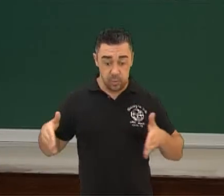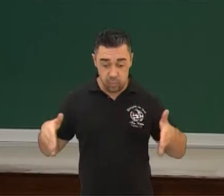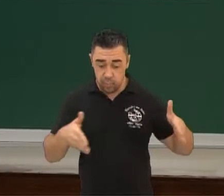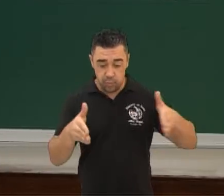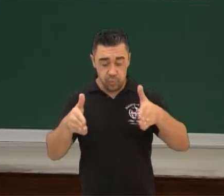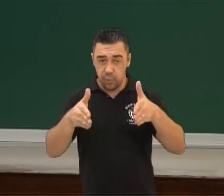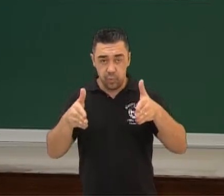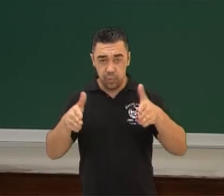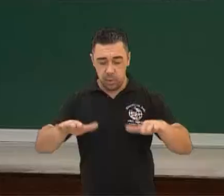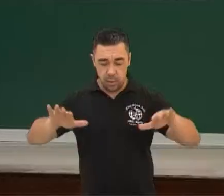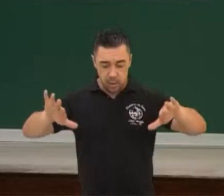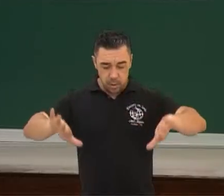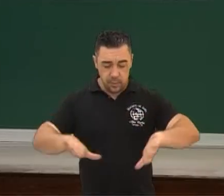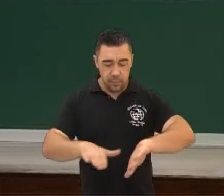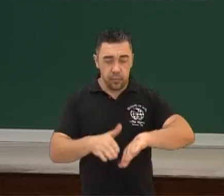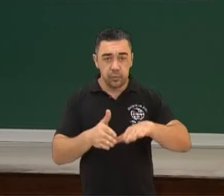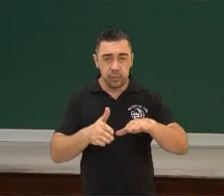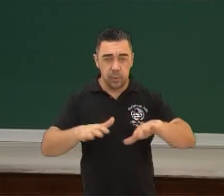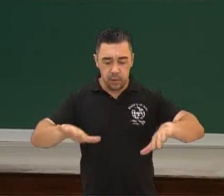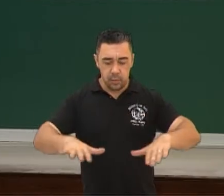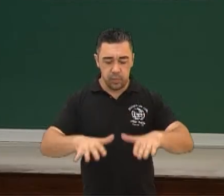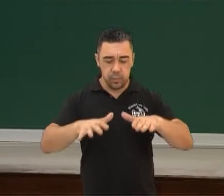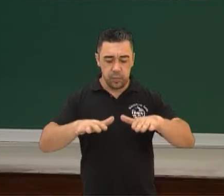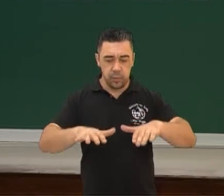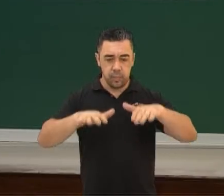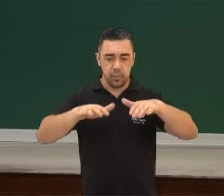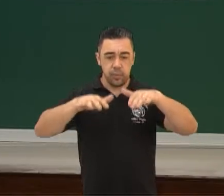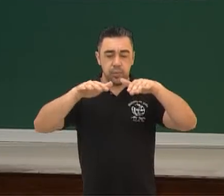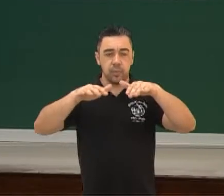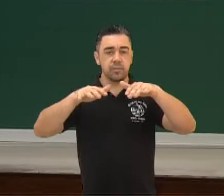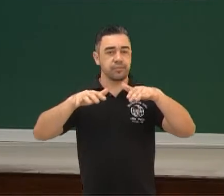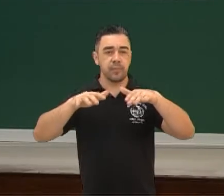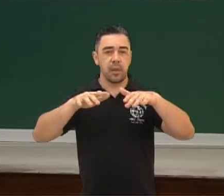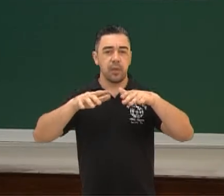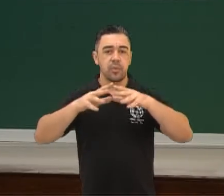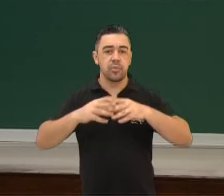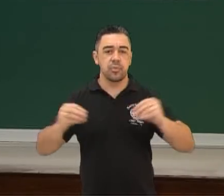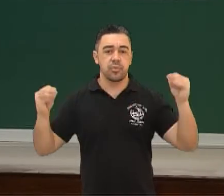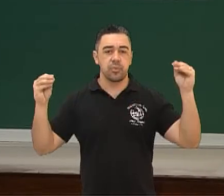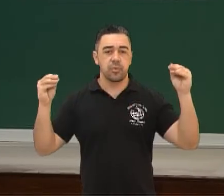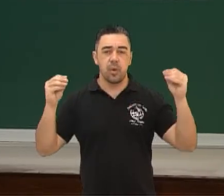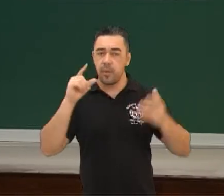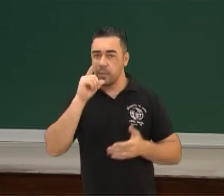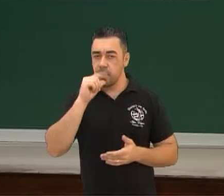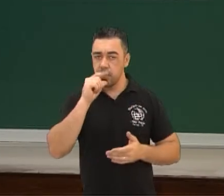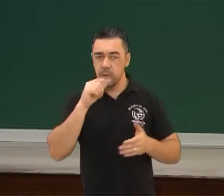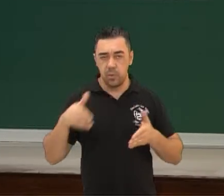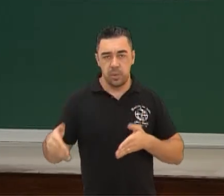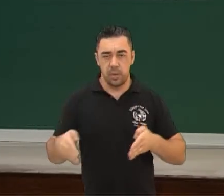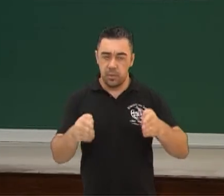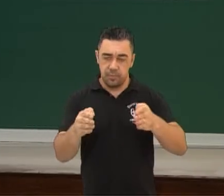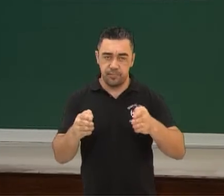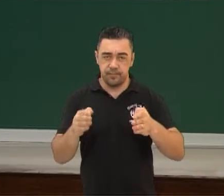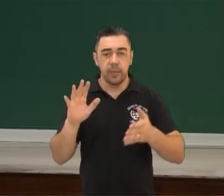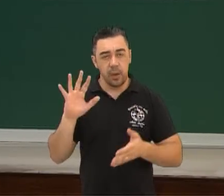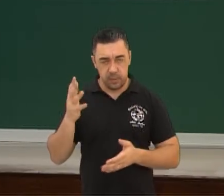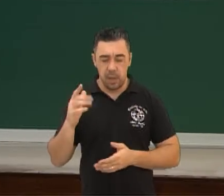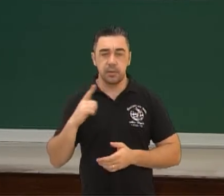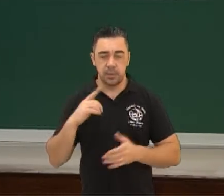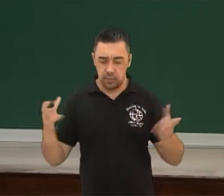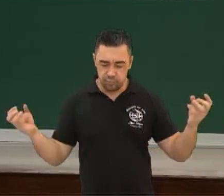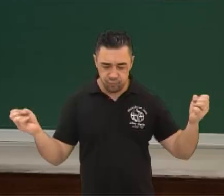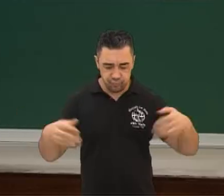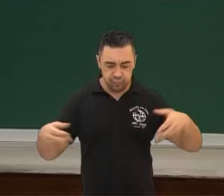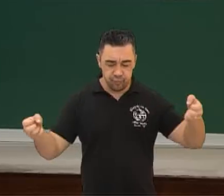não tiver aquela proteção, aquela vegetação para proteger o rio, terras, detritos, eles vão cair no